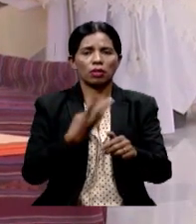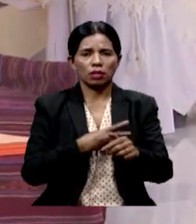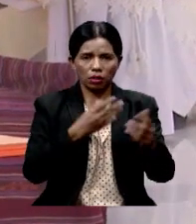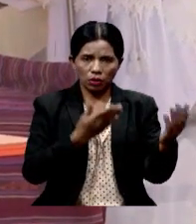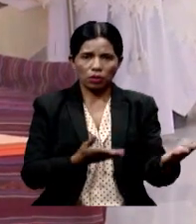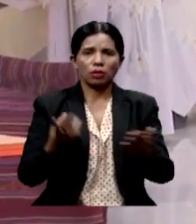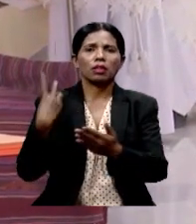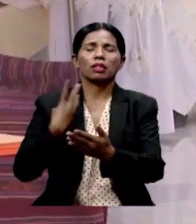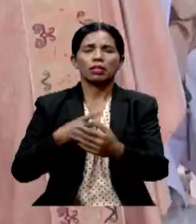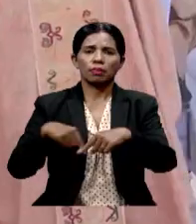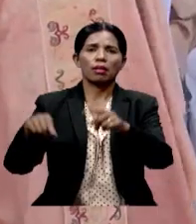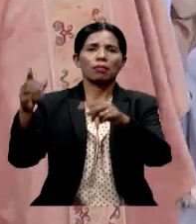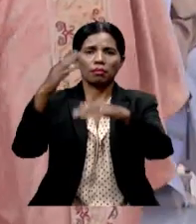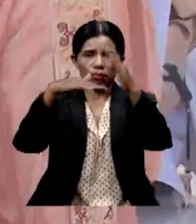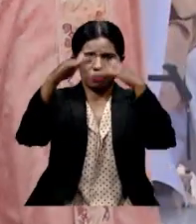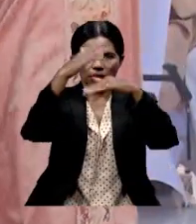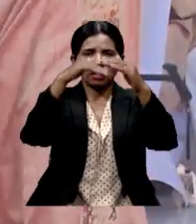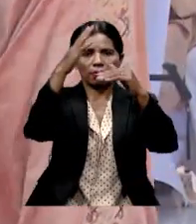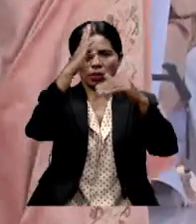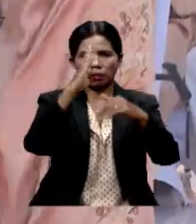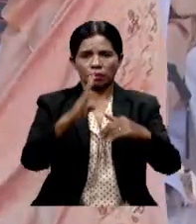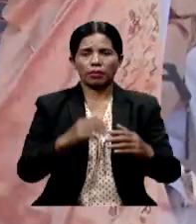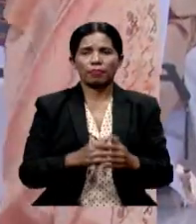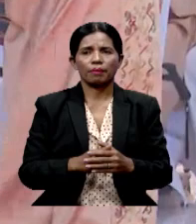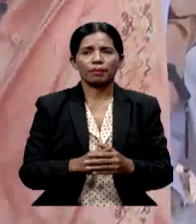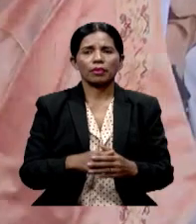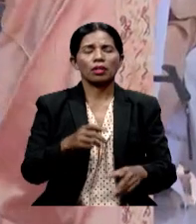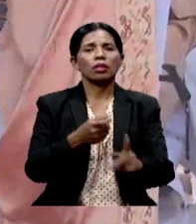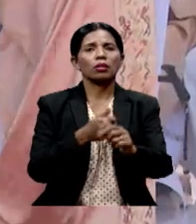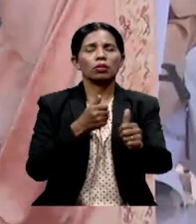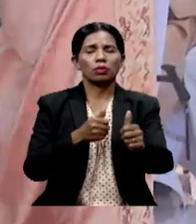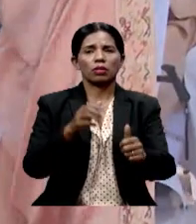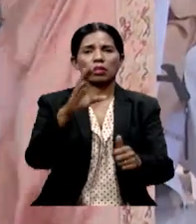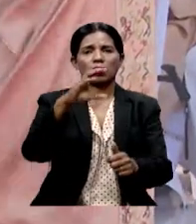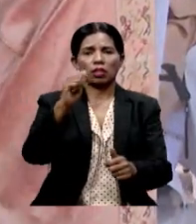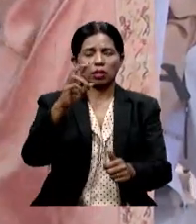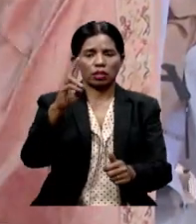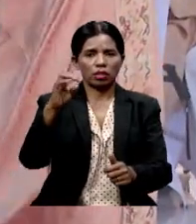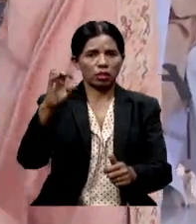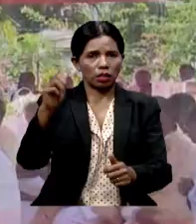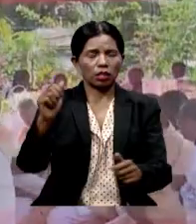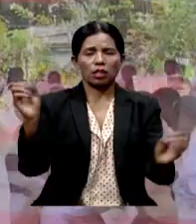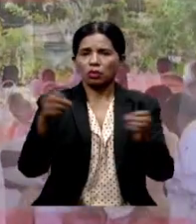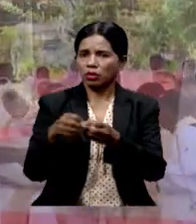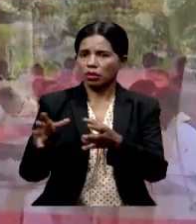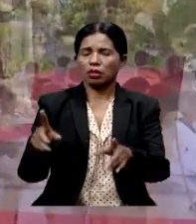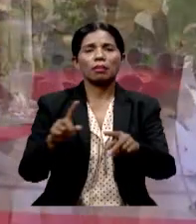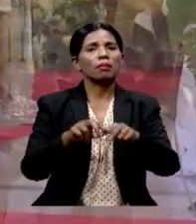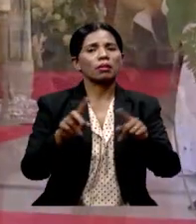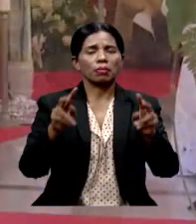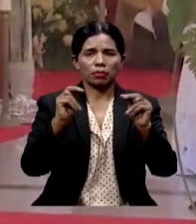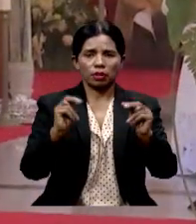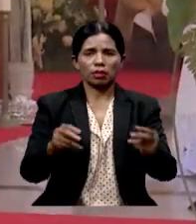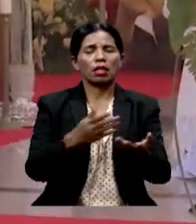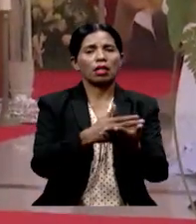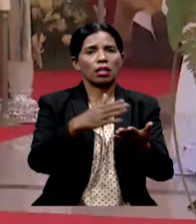fale e bamaroma. Missão da Nebe é mais da cima, tuir cardeal, laos fusic deit, mai be precisa haklake